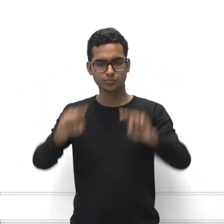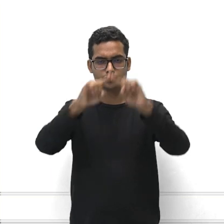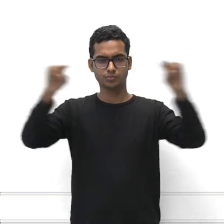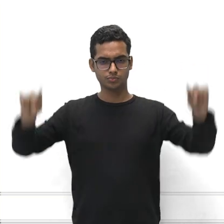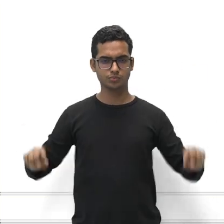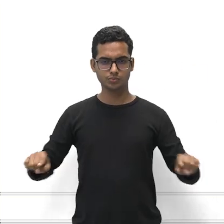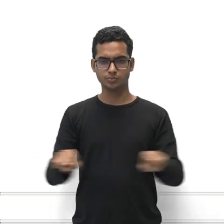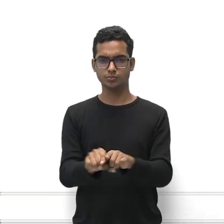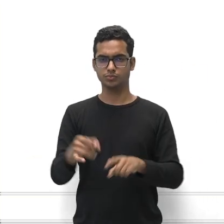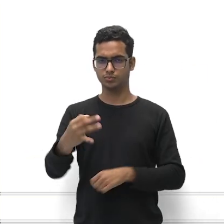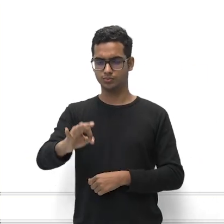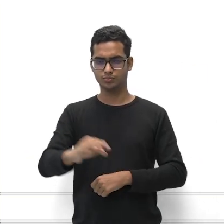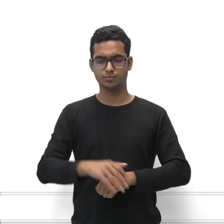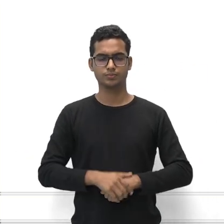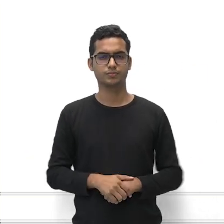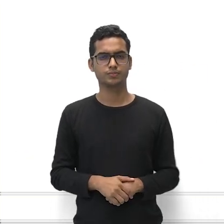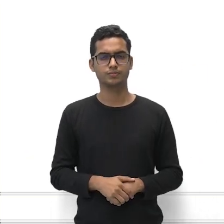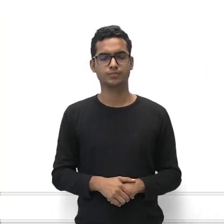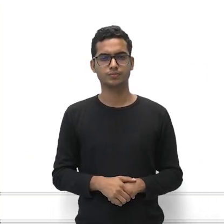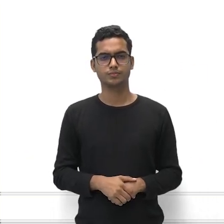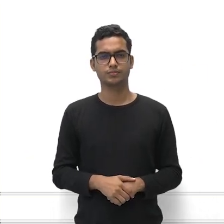Show de bola!